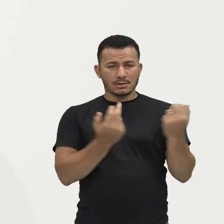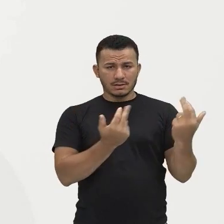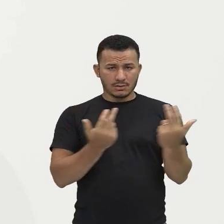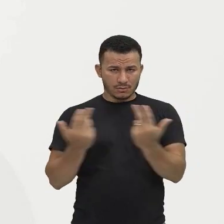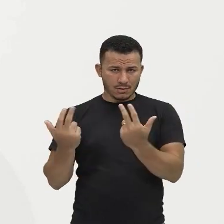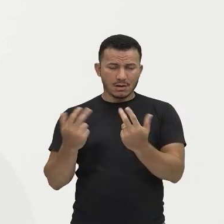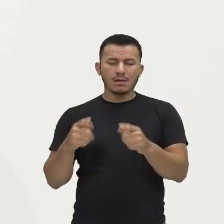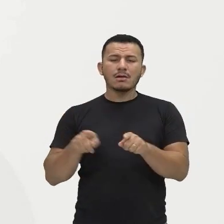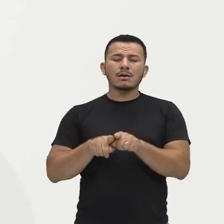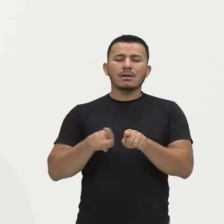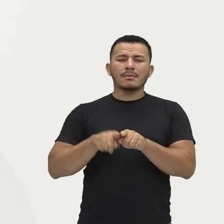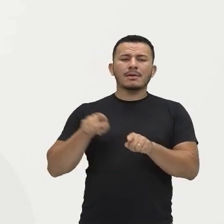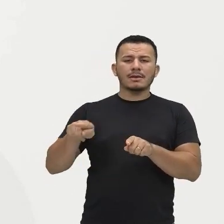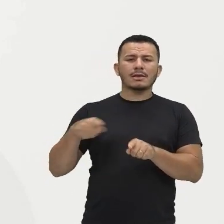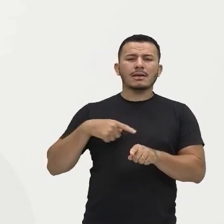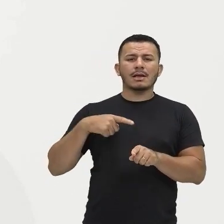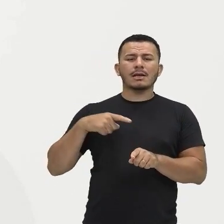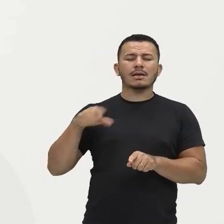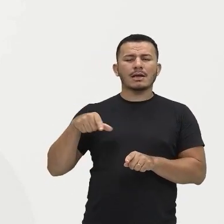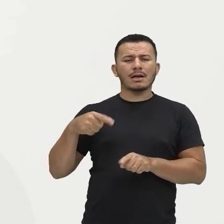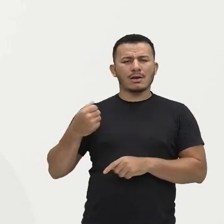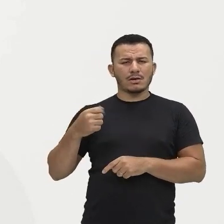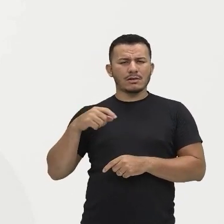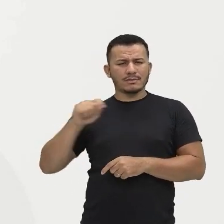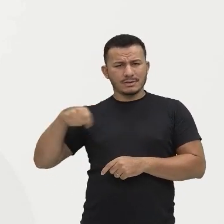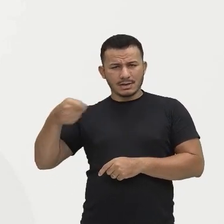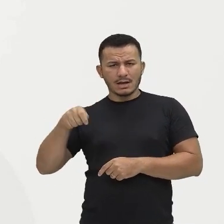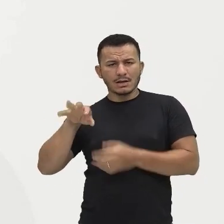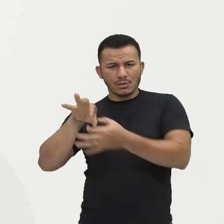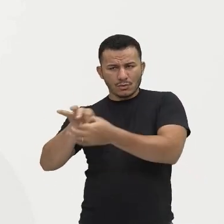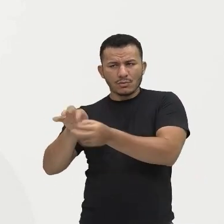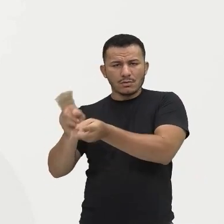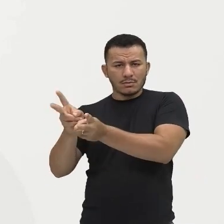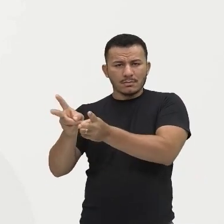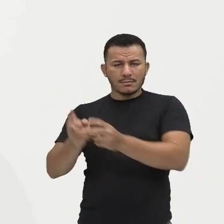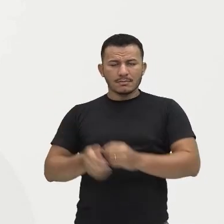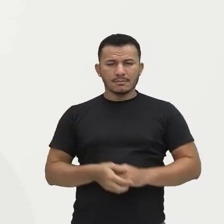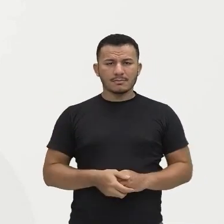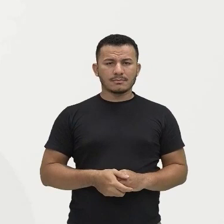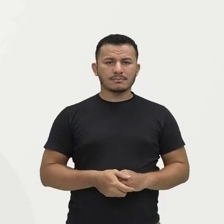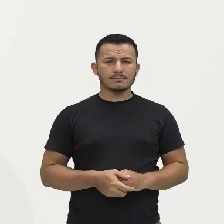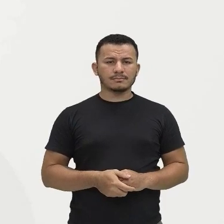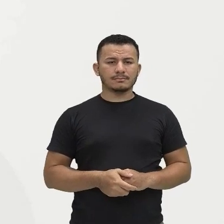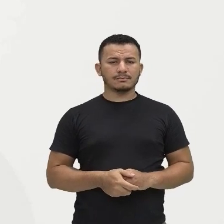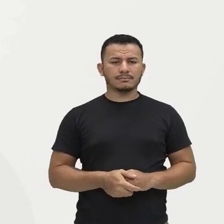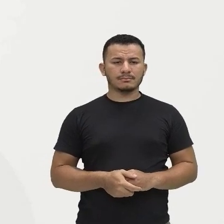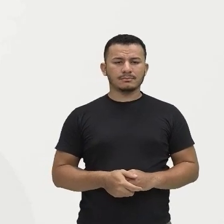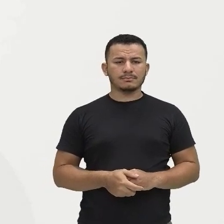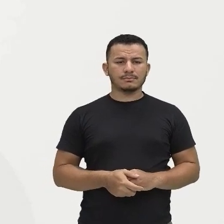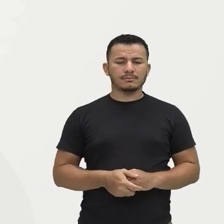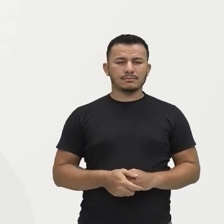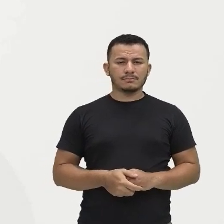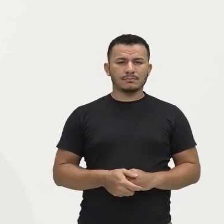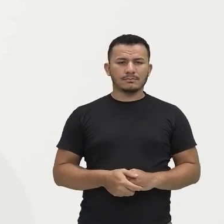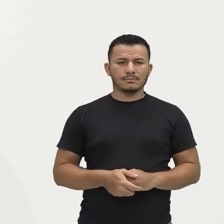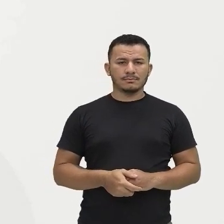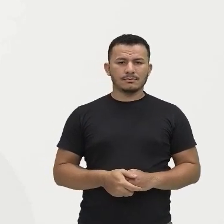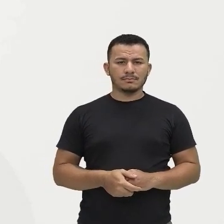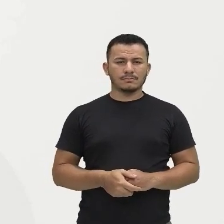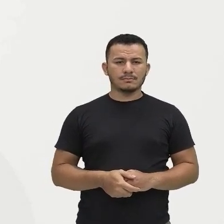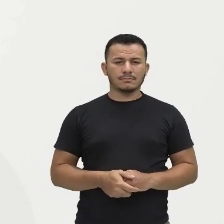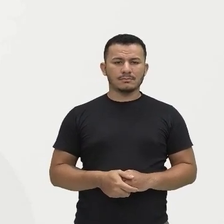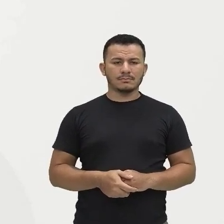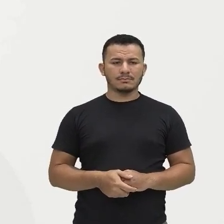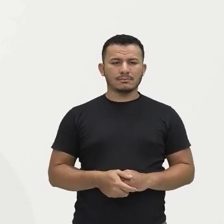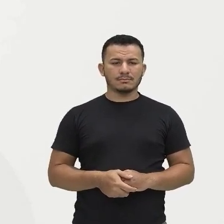e conservamos os seus respectivos sinais. Então, olha lá, mais, aqui de